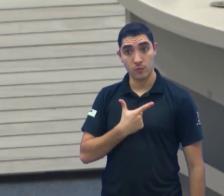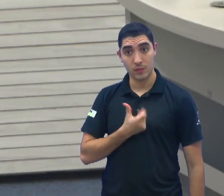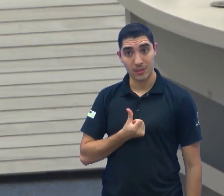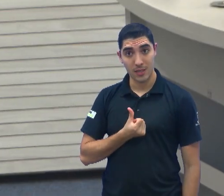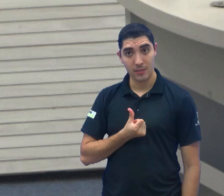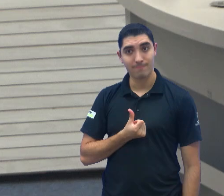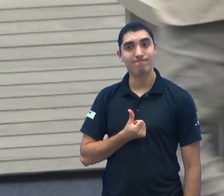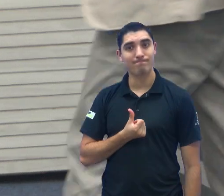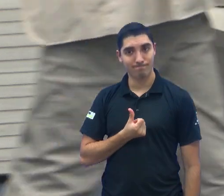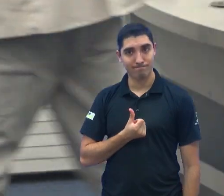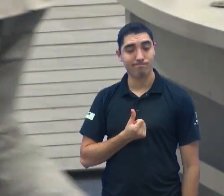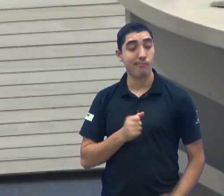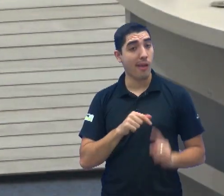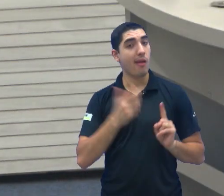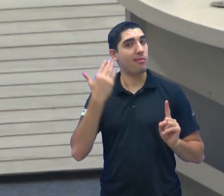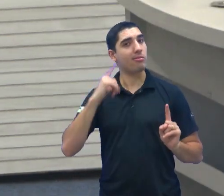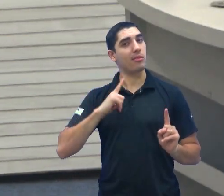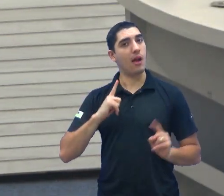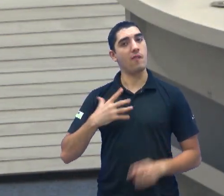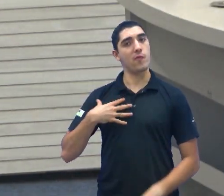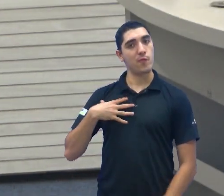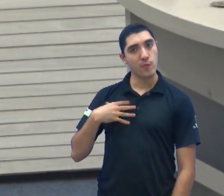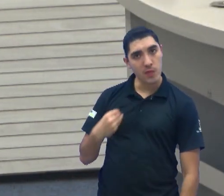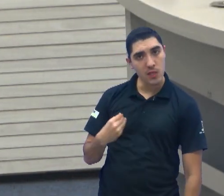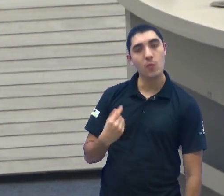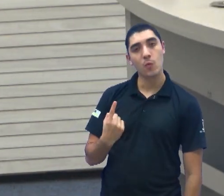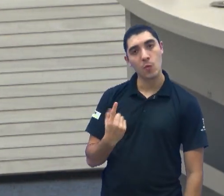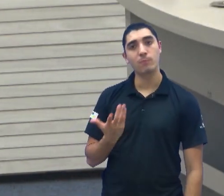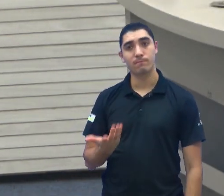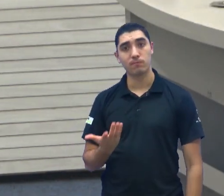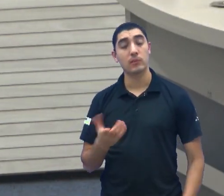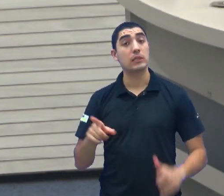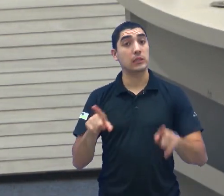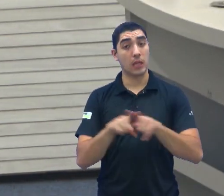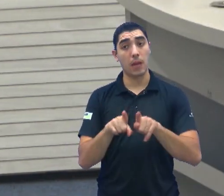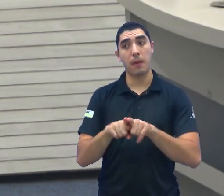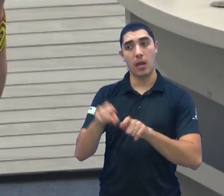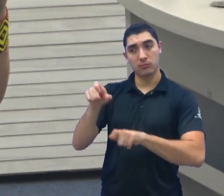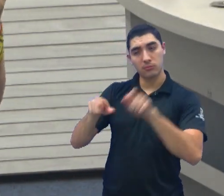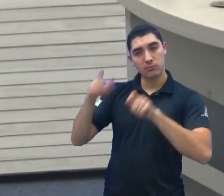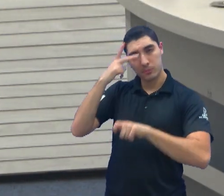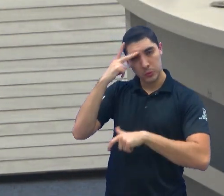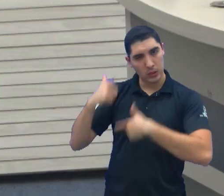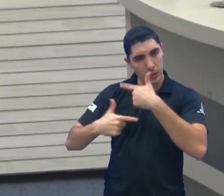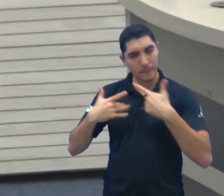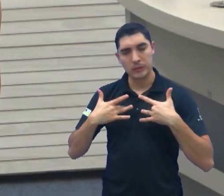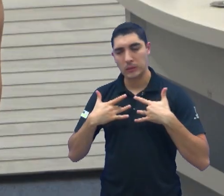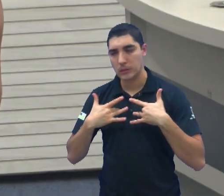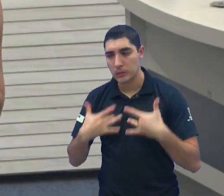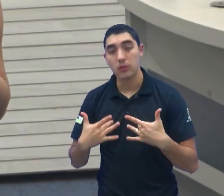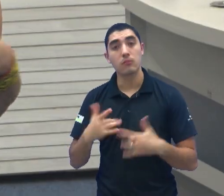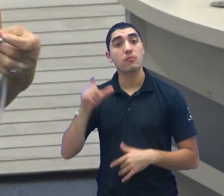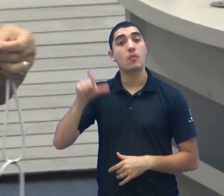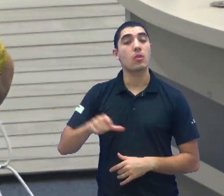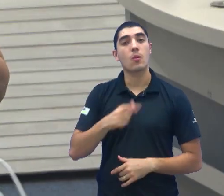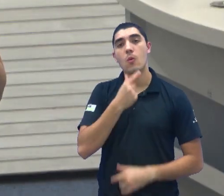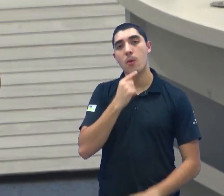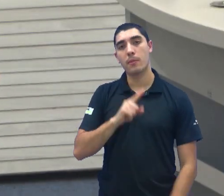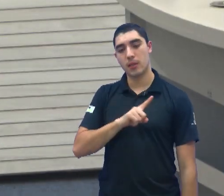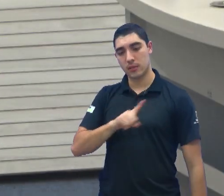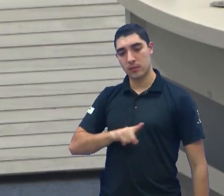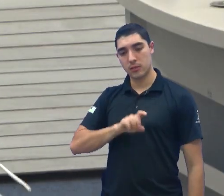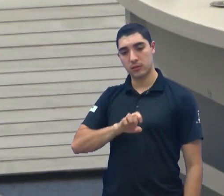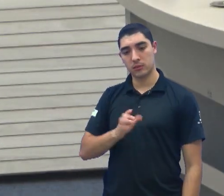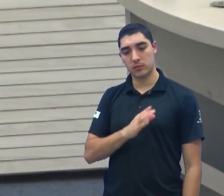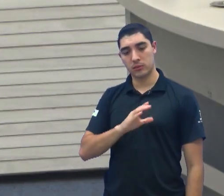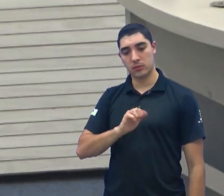Deixa um filho e a solidariedade dos trabalhadores é muito grande. Recebi aqui do Zé Carlos, que foi